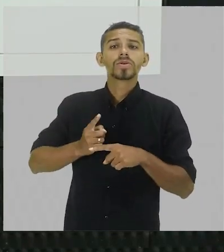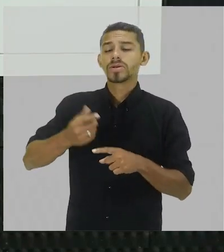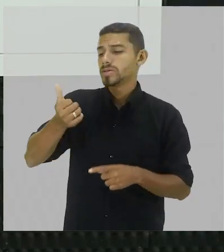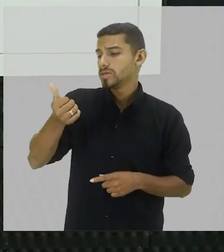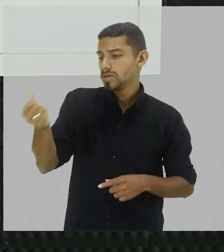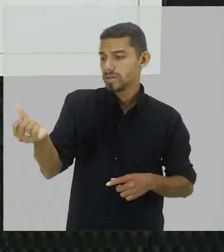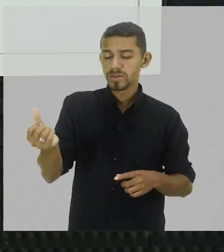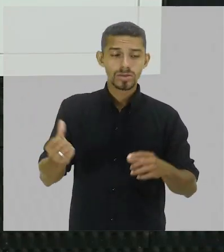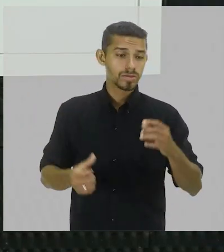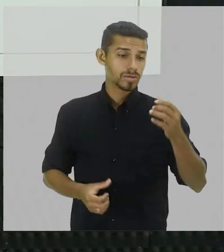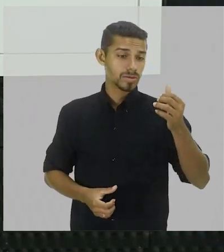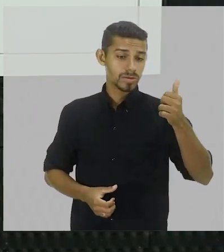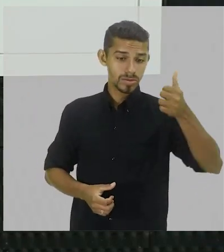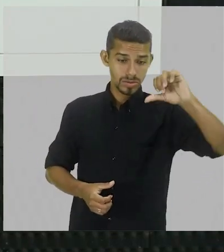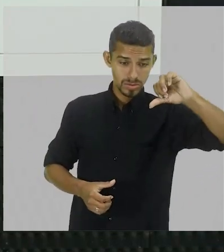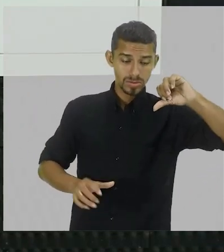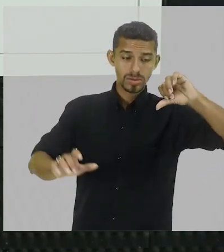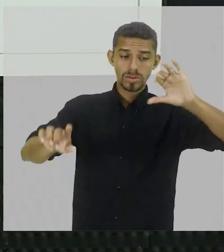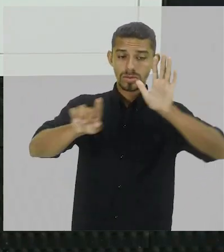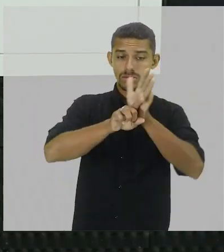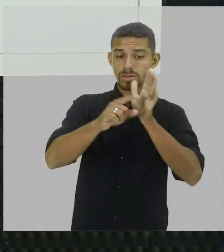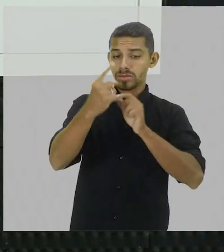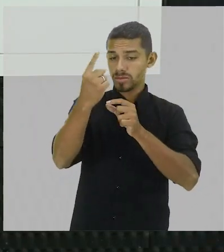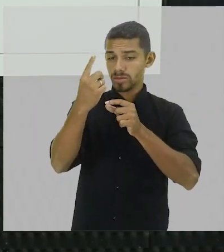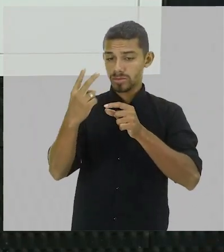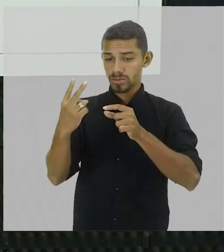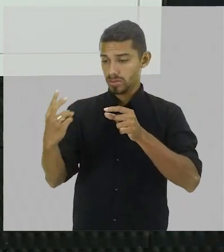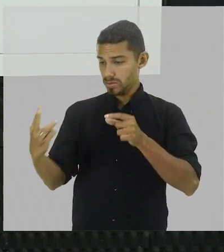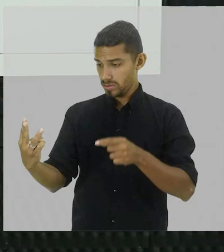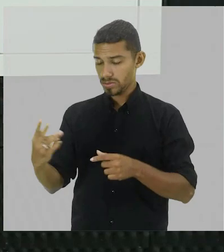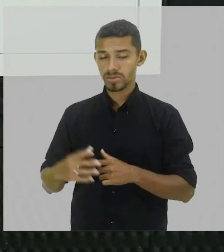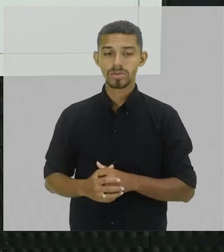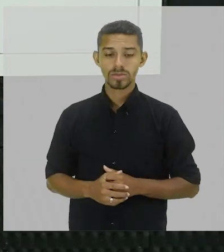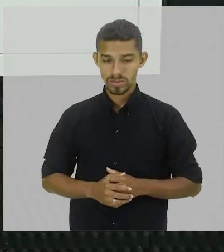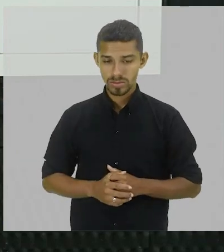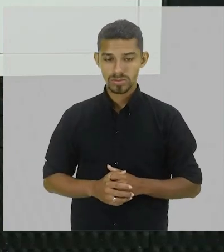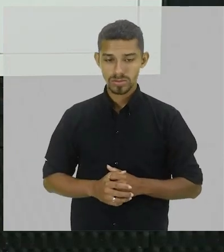vai ficar volume 1 igual a 1/3